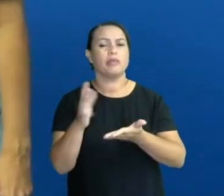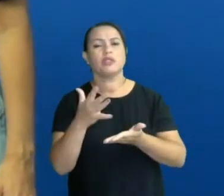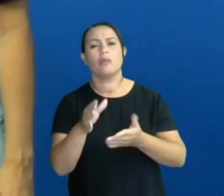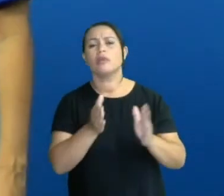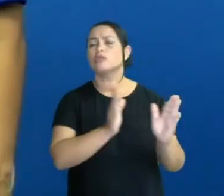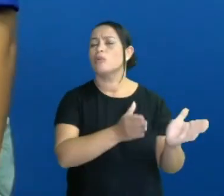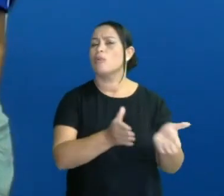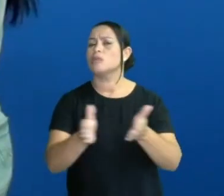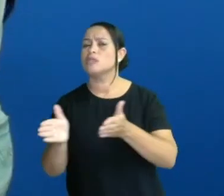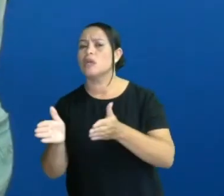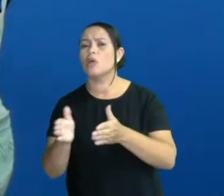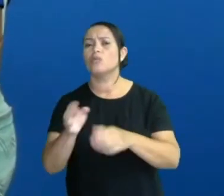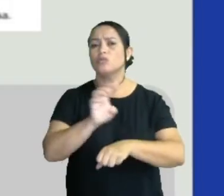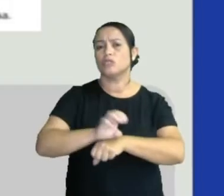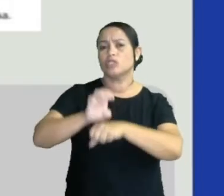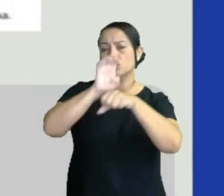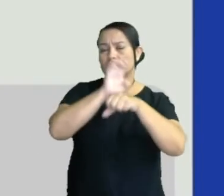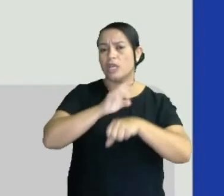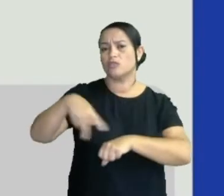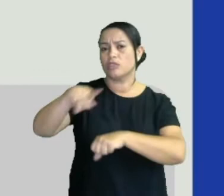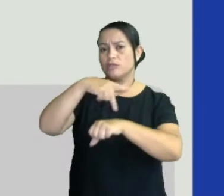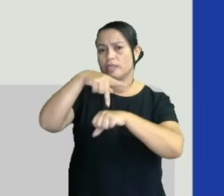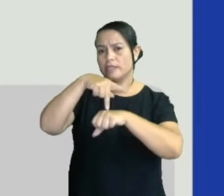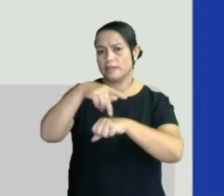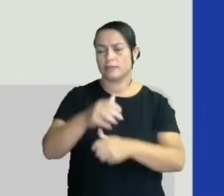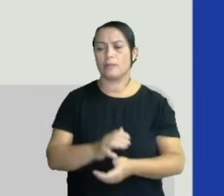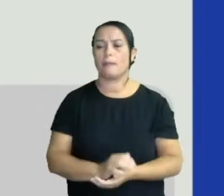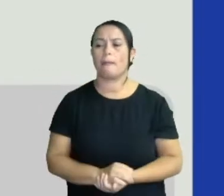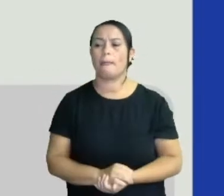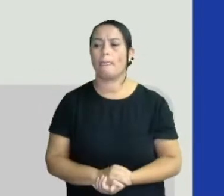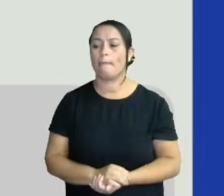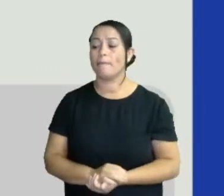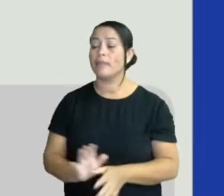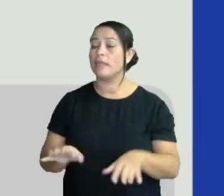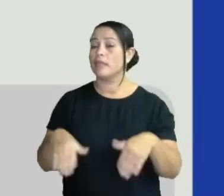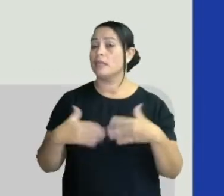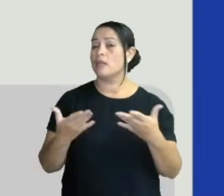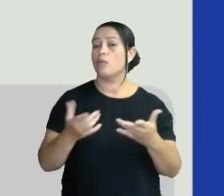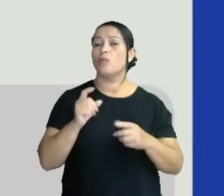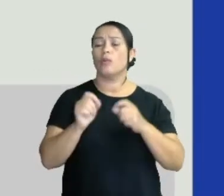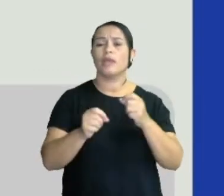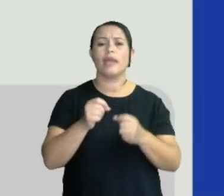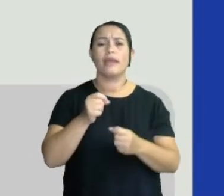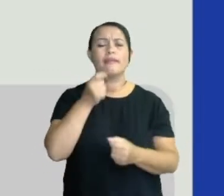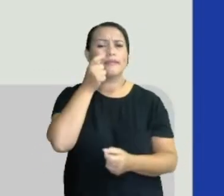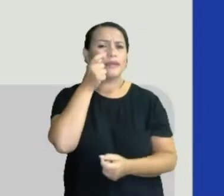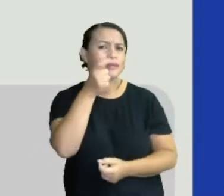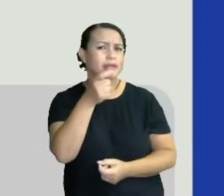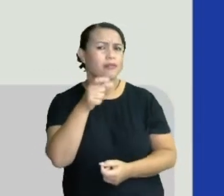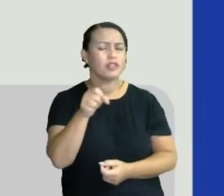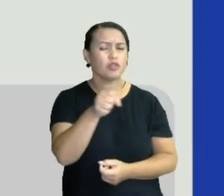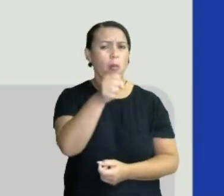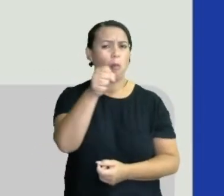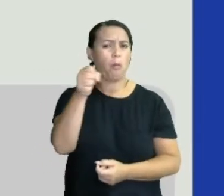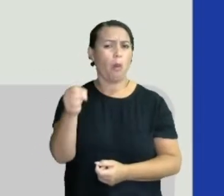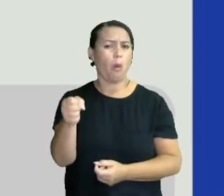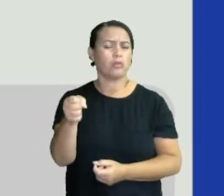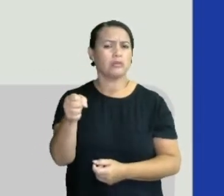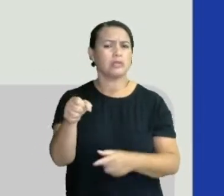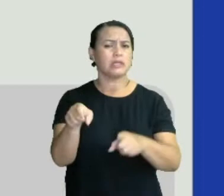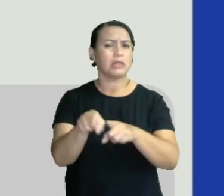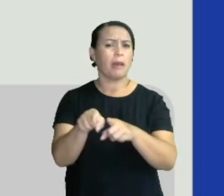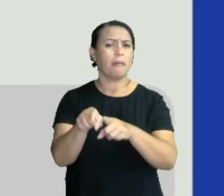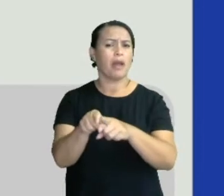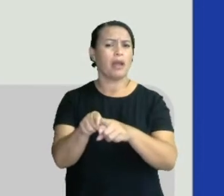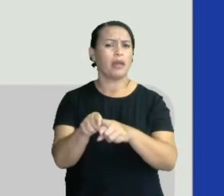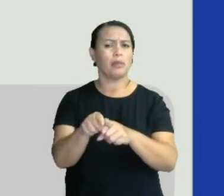processo de formação dos estados nacionais. Então, a quem interessava esse poder ser centralizado,